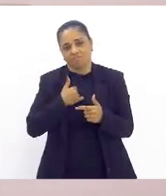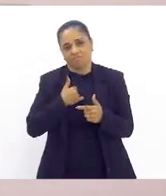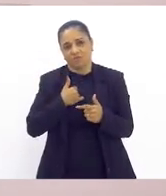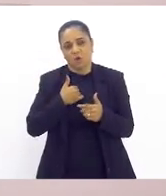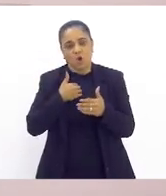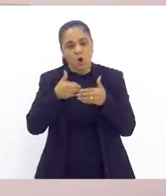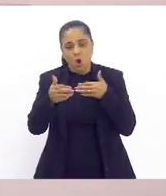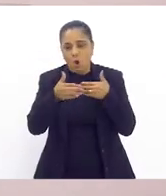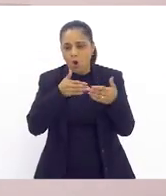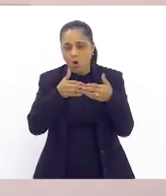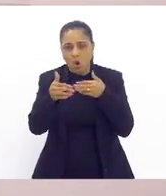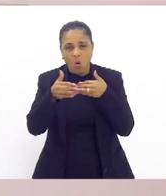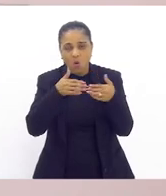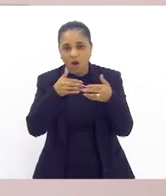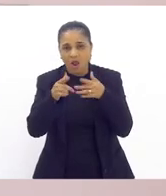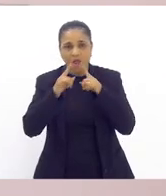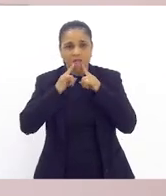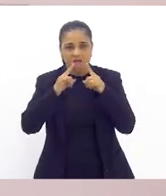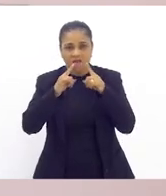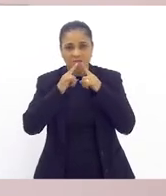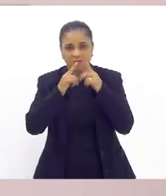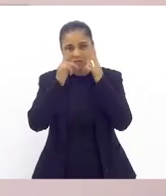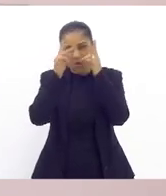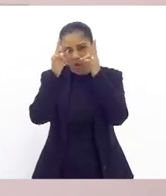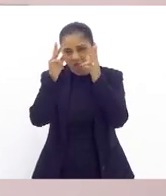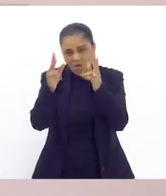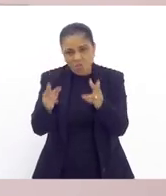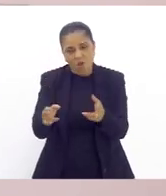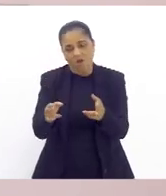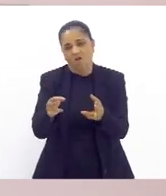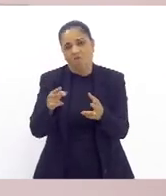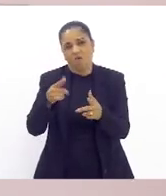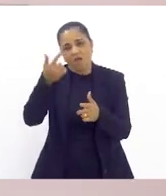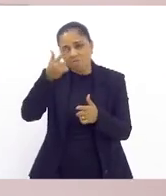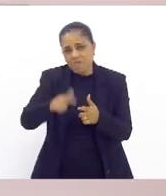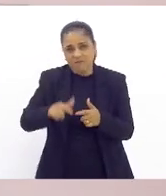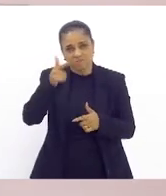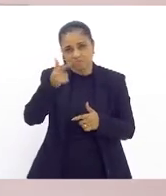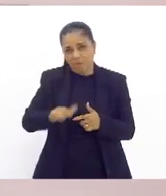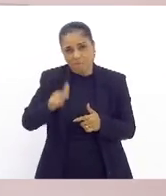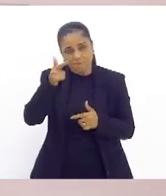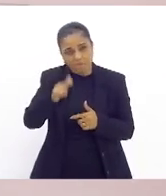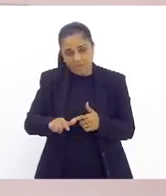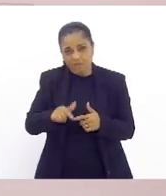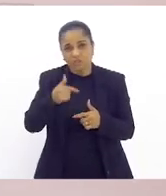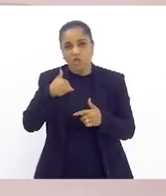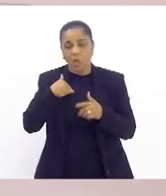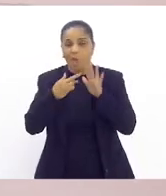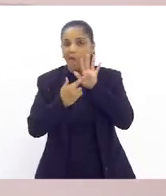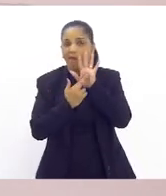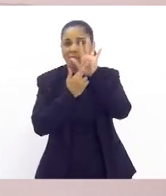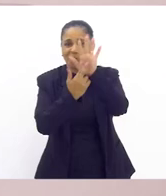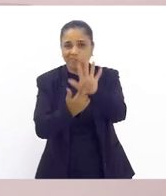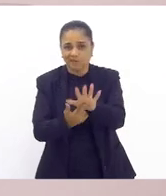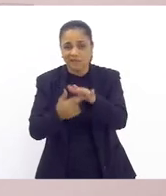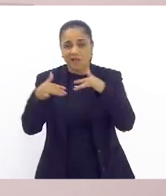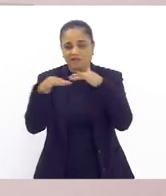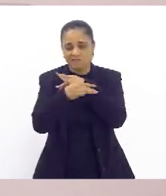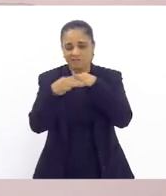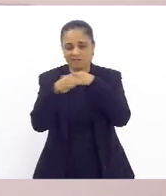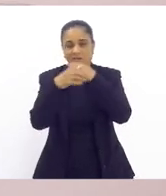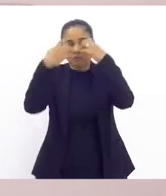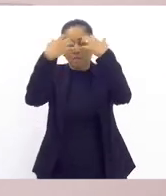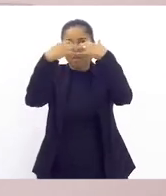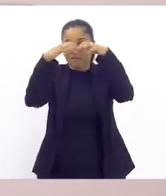reclamação seria redundante e mas eu me faço aqui representar a cidade de